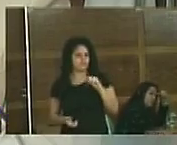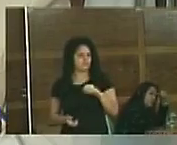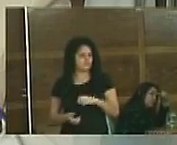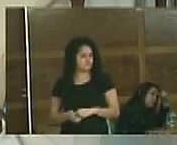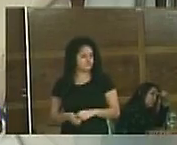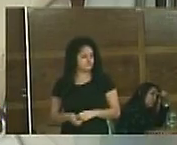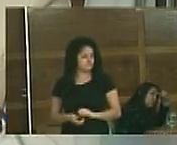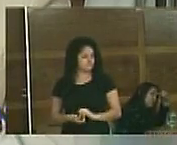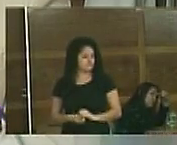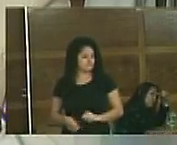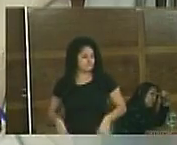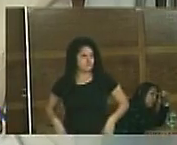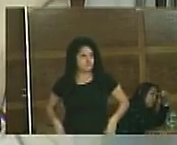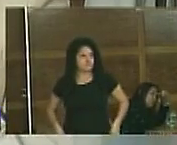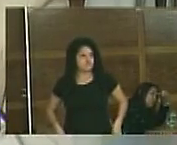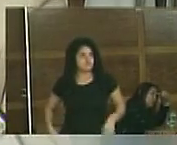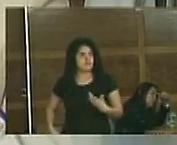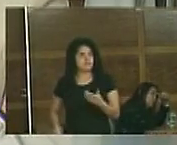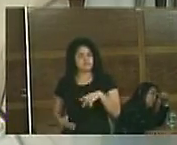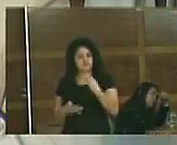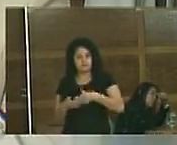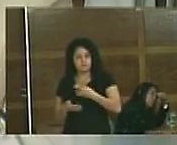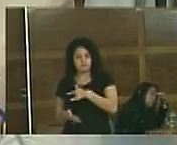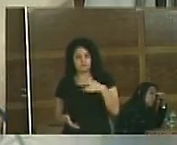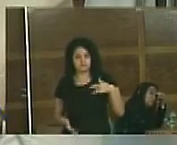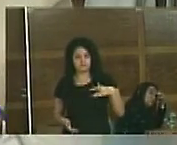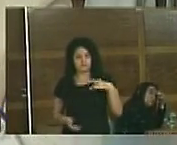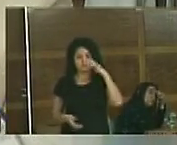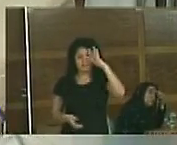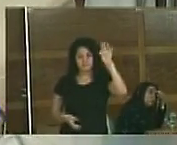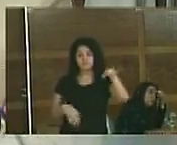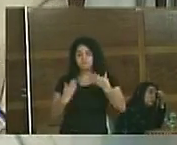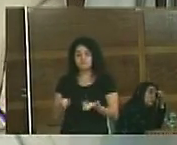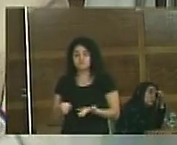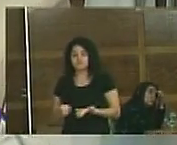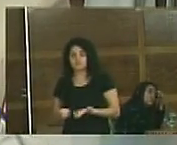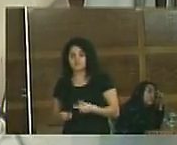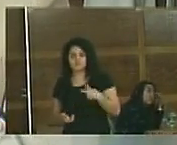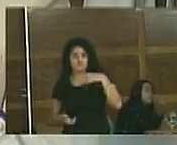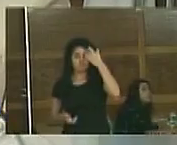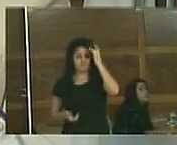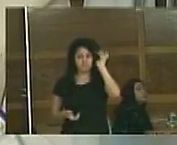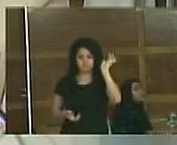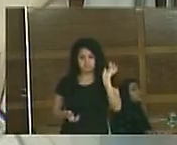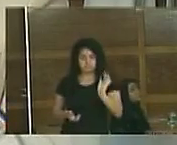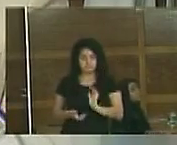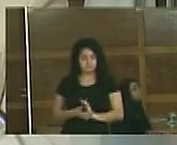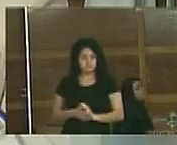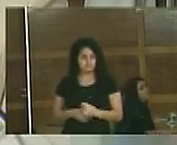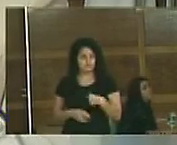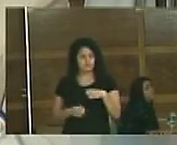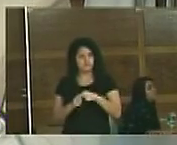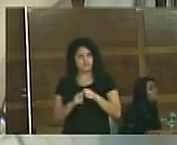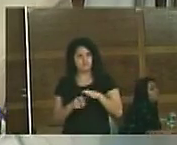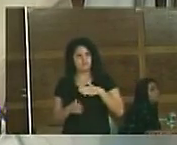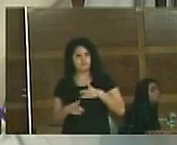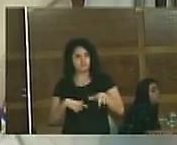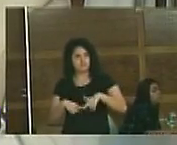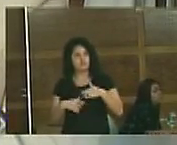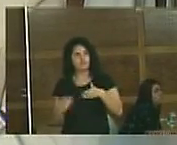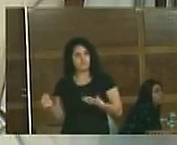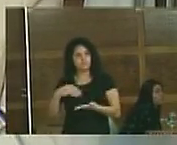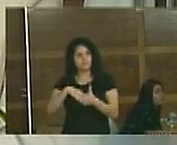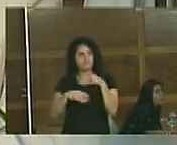federal. Será que o secretário de saúde está pensando em quê? Será que ele está aqui? Eu não estou entendendo. Então, estou fazendo meu papel, volto a